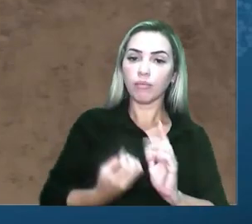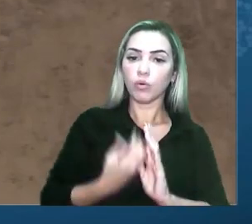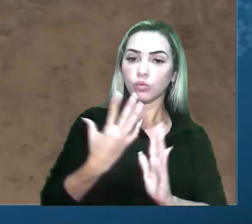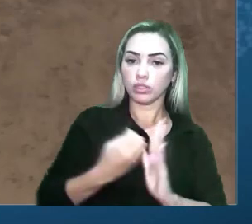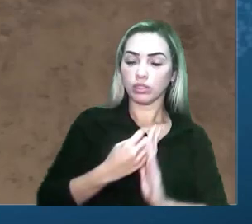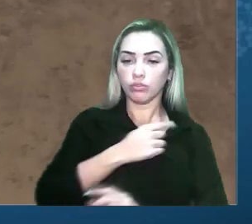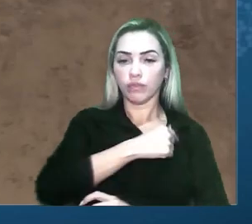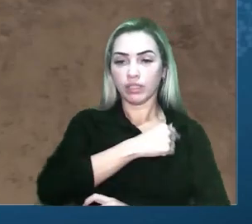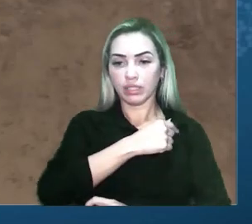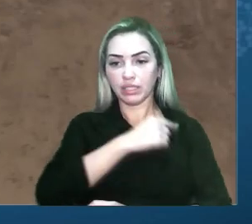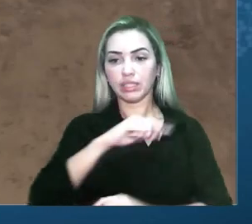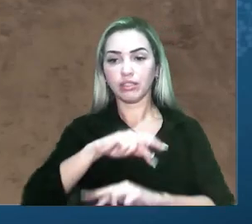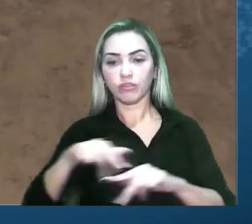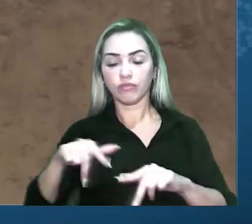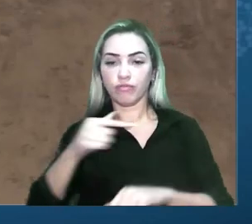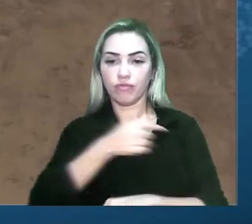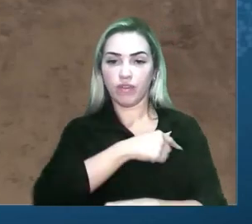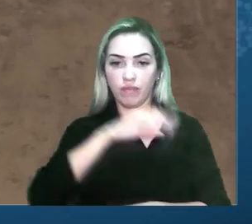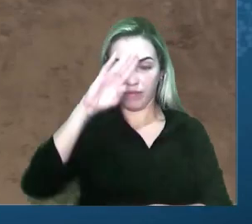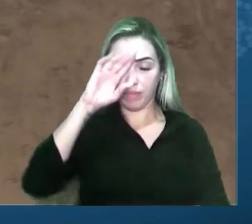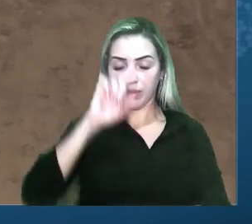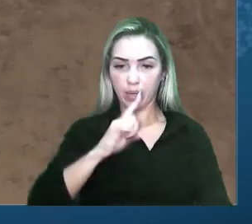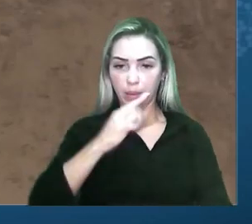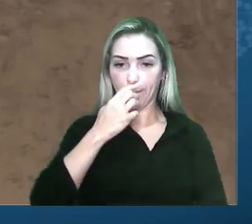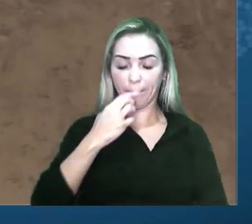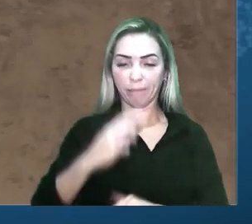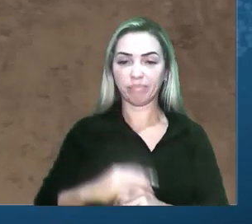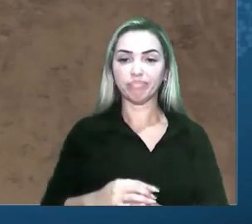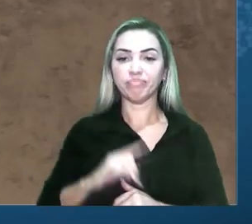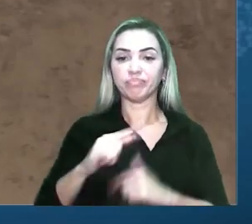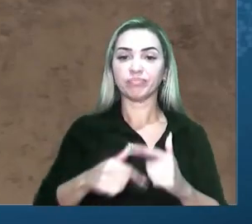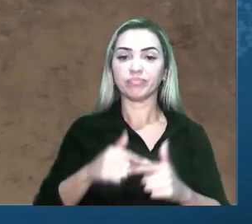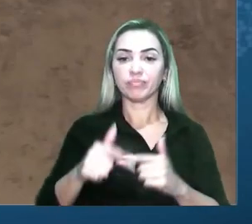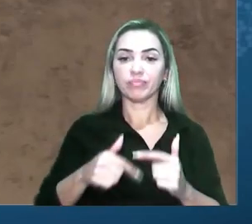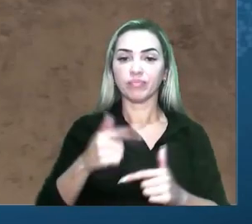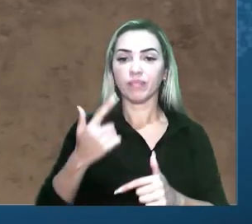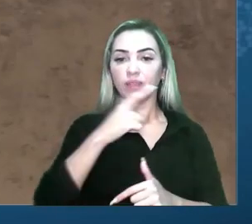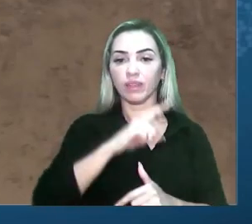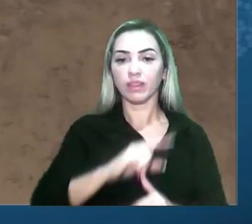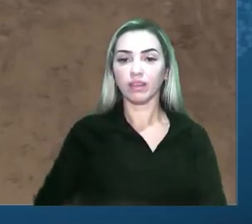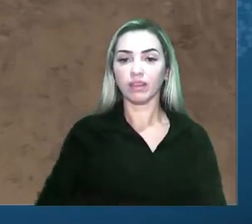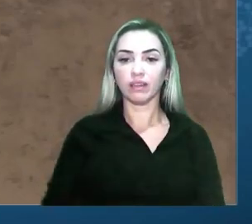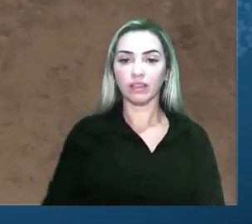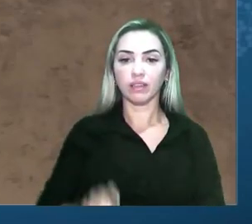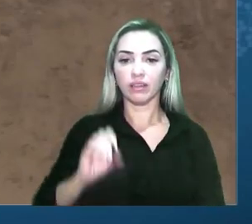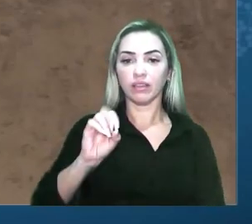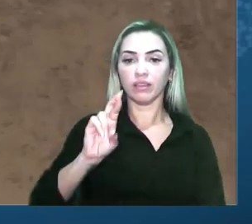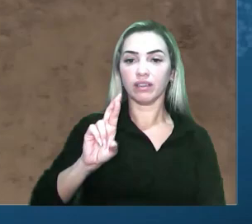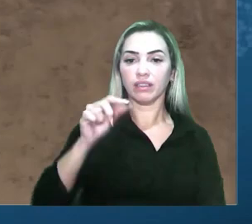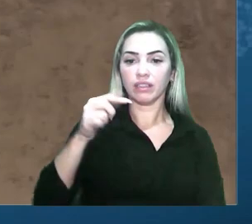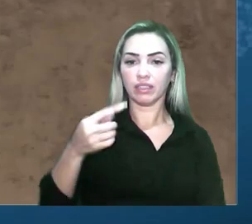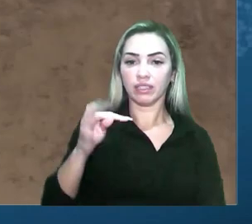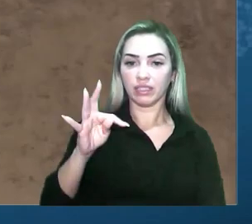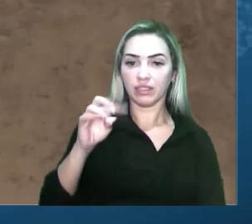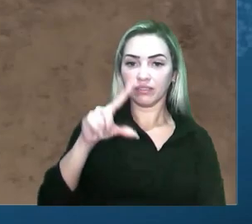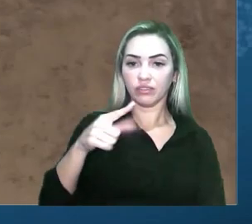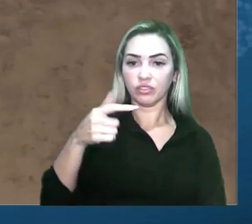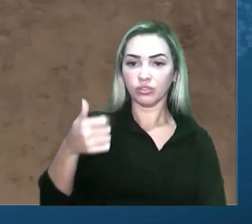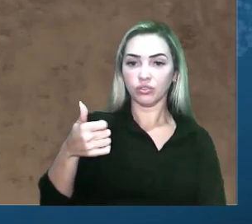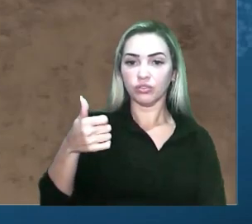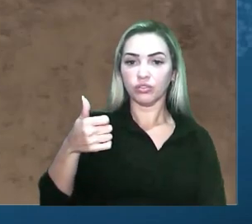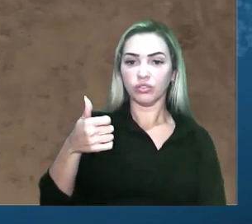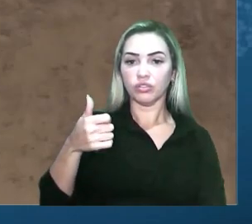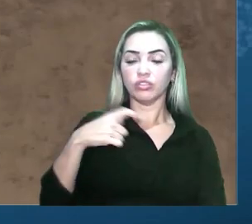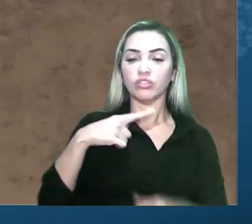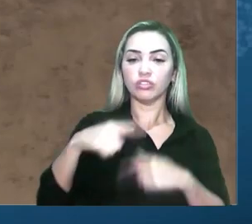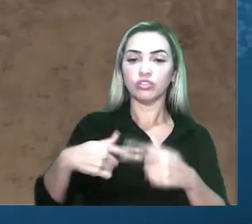de febre amarela. O trabalho ganhador é o ORT-22, Generation of